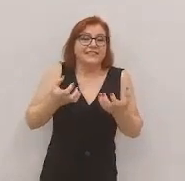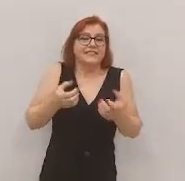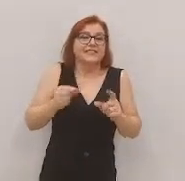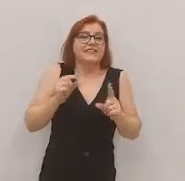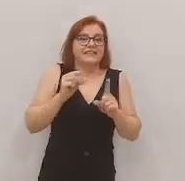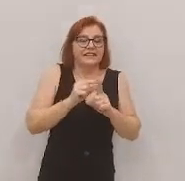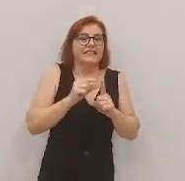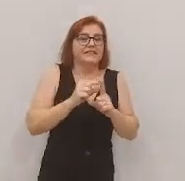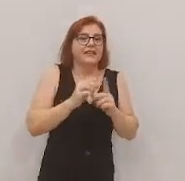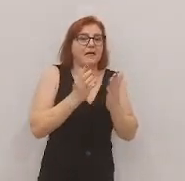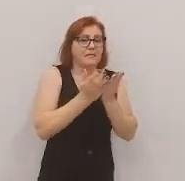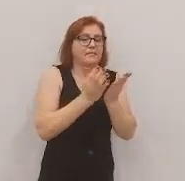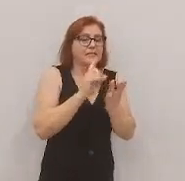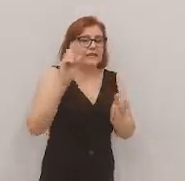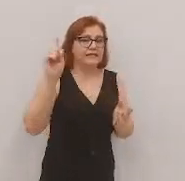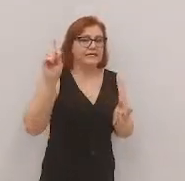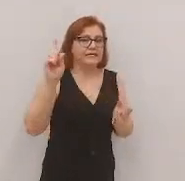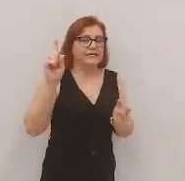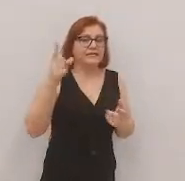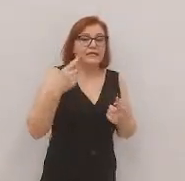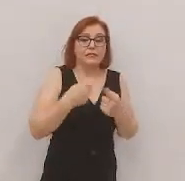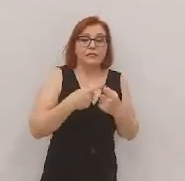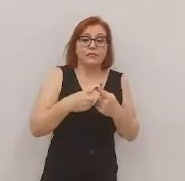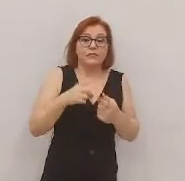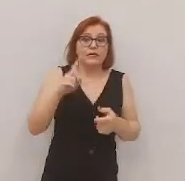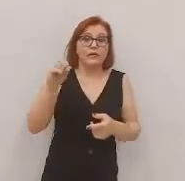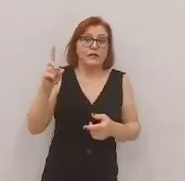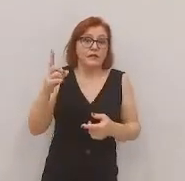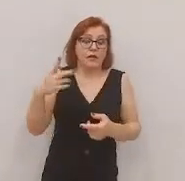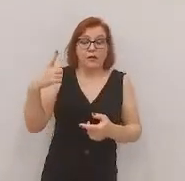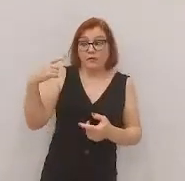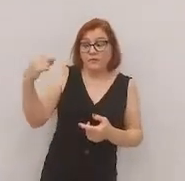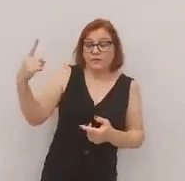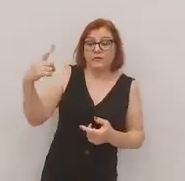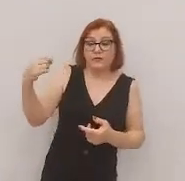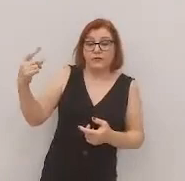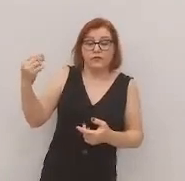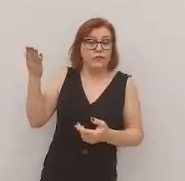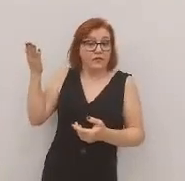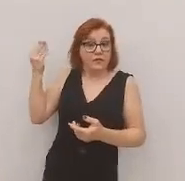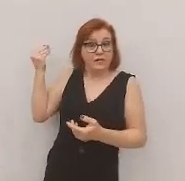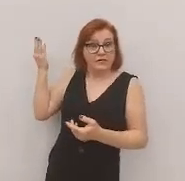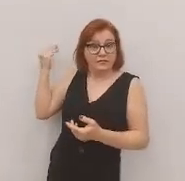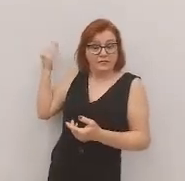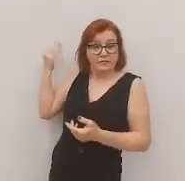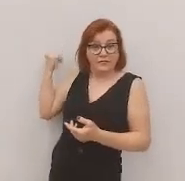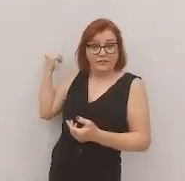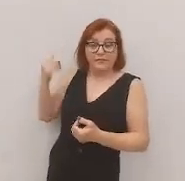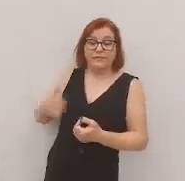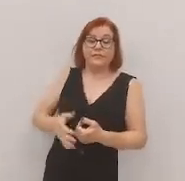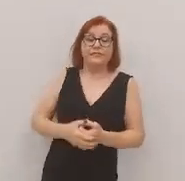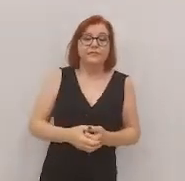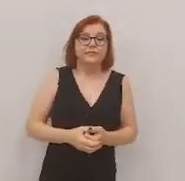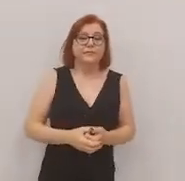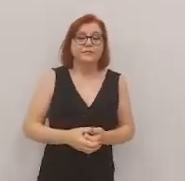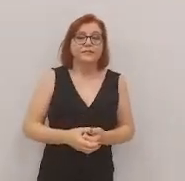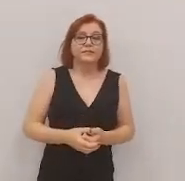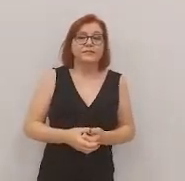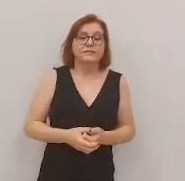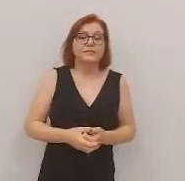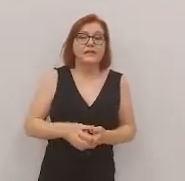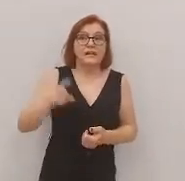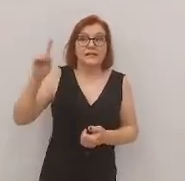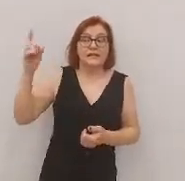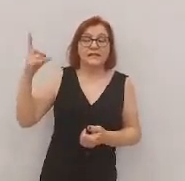né? Oh, Senhor Jesus. Isso por quê? Porque Deus me escolheu lá antes da fundação do mundo. Assim como escolheu cada